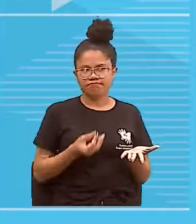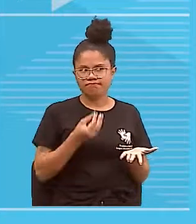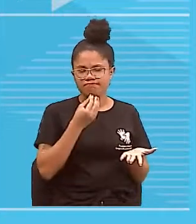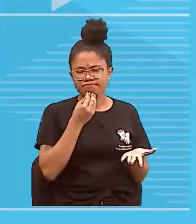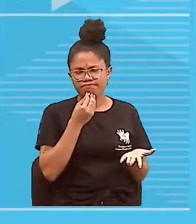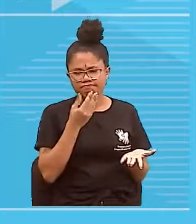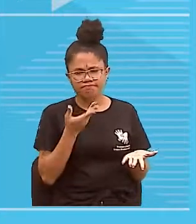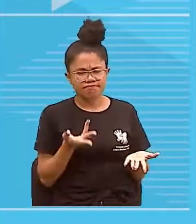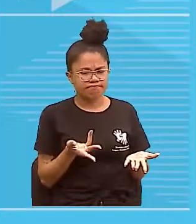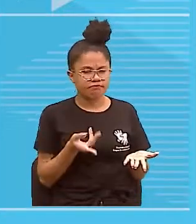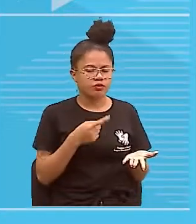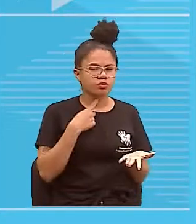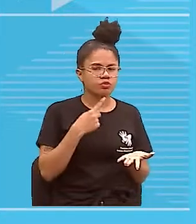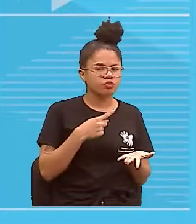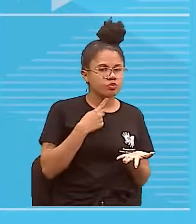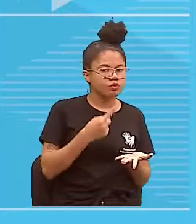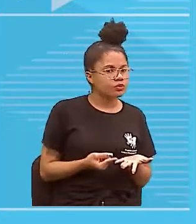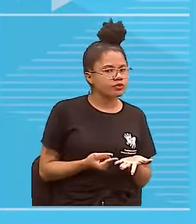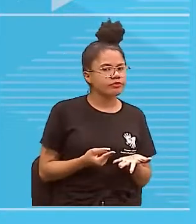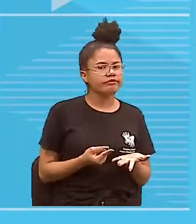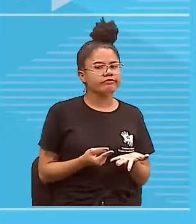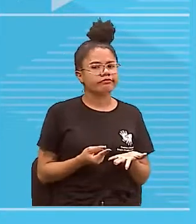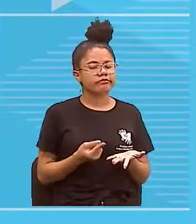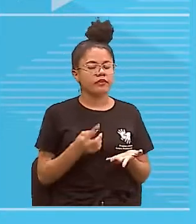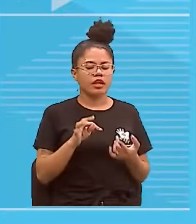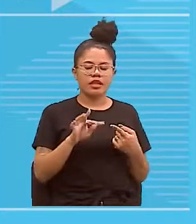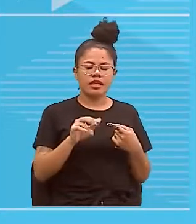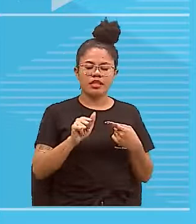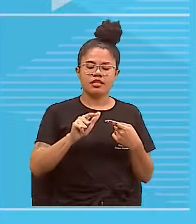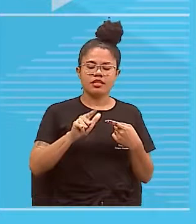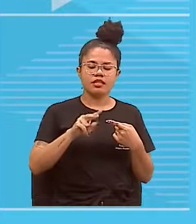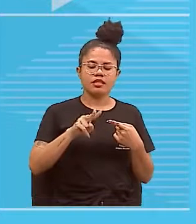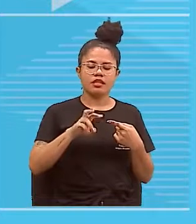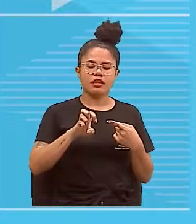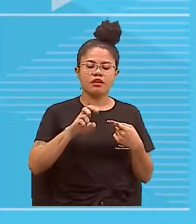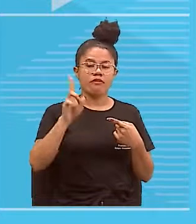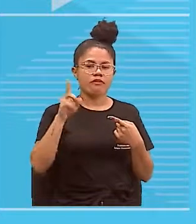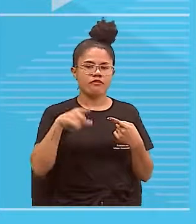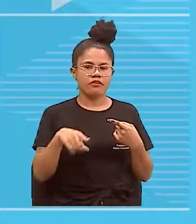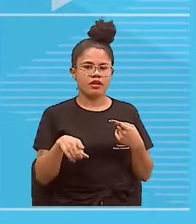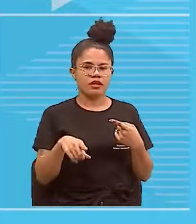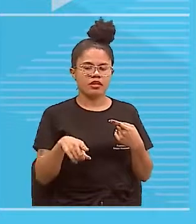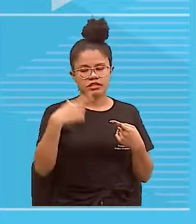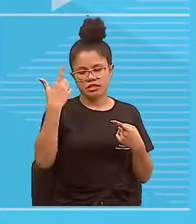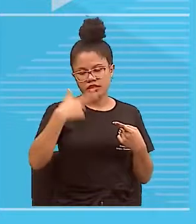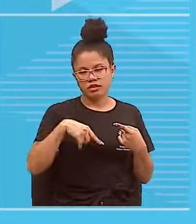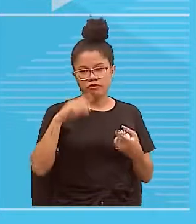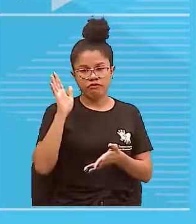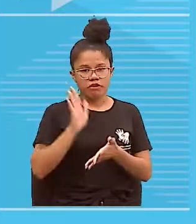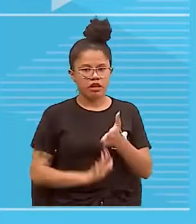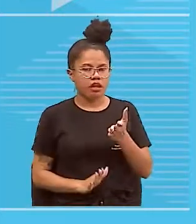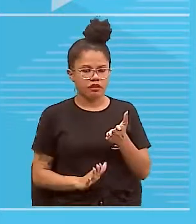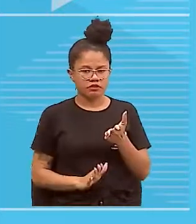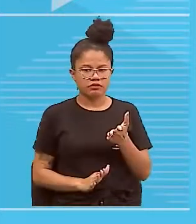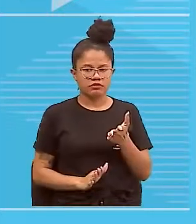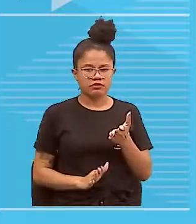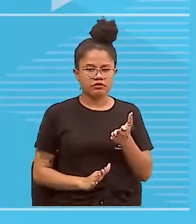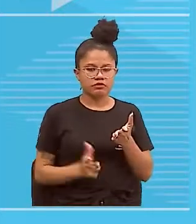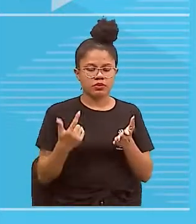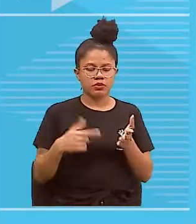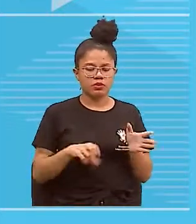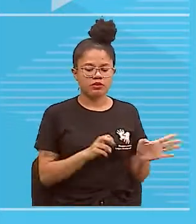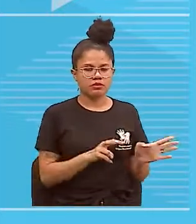é dúvida né talvez eu viaje na próxima semana não é certo Por isso que eu usei aqui o subjuntivo né